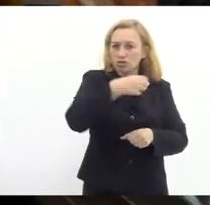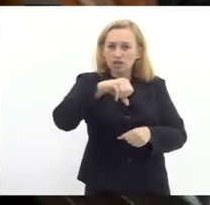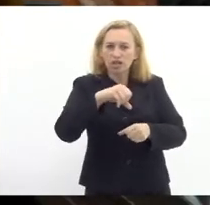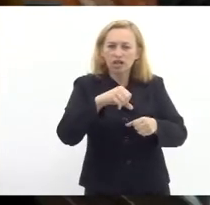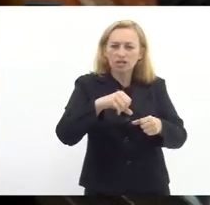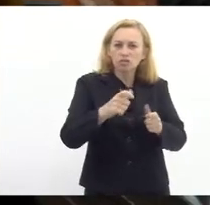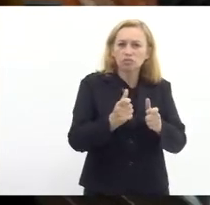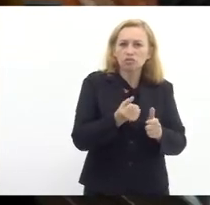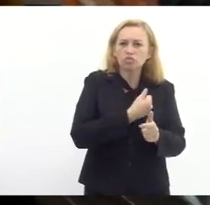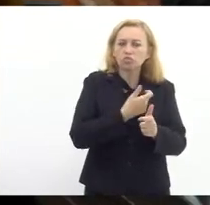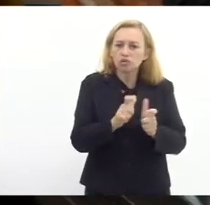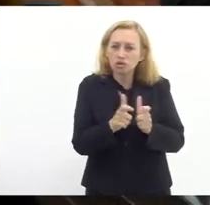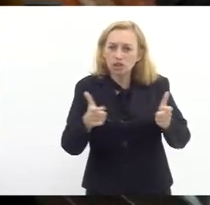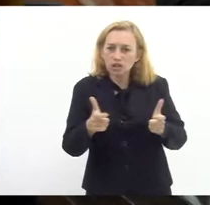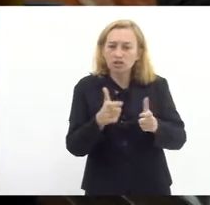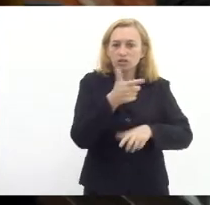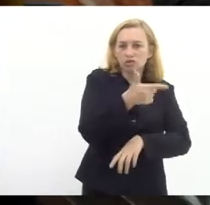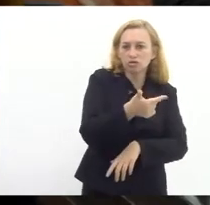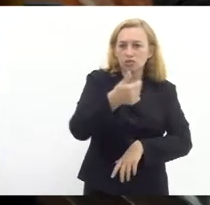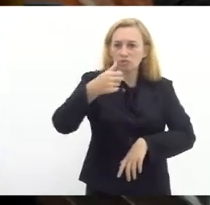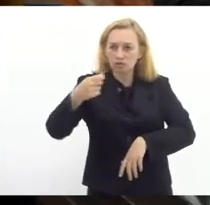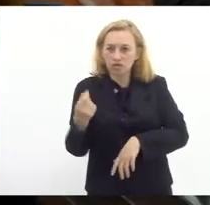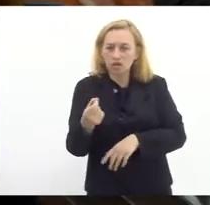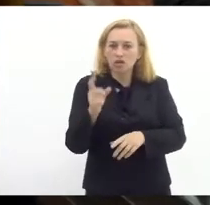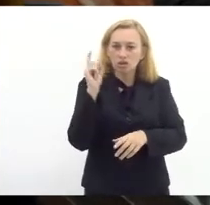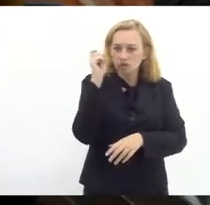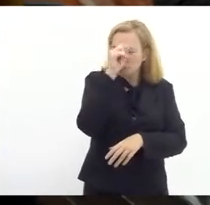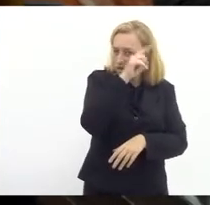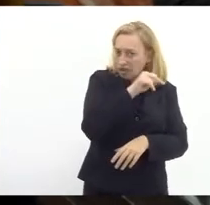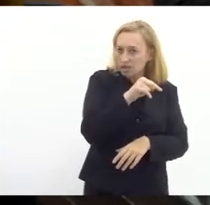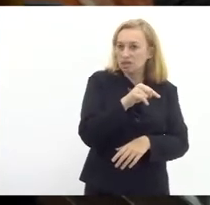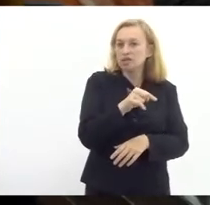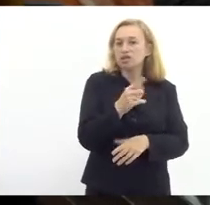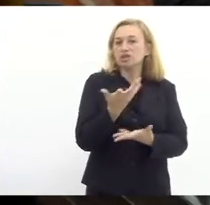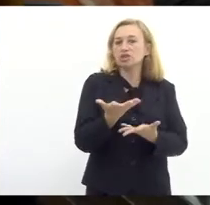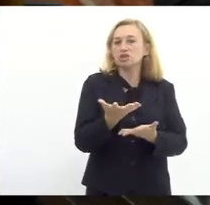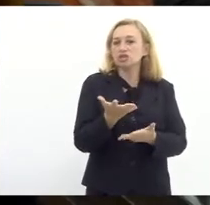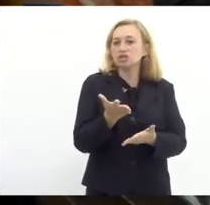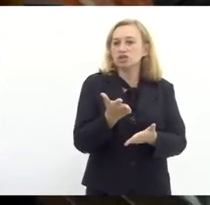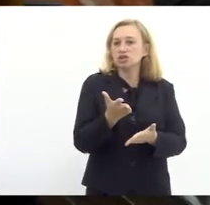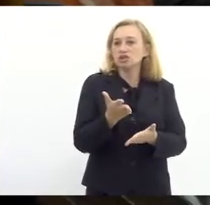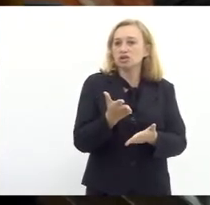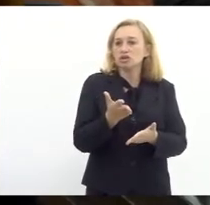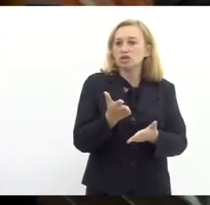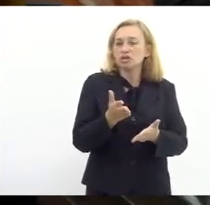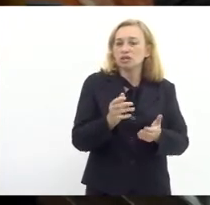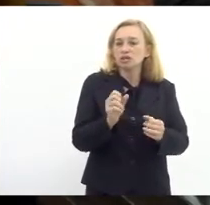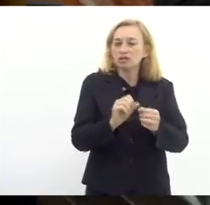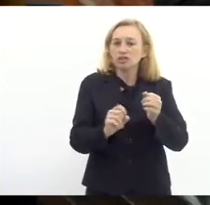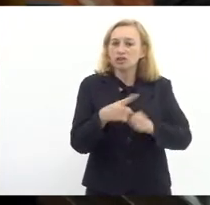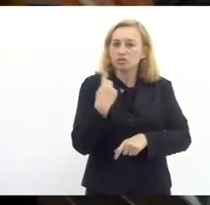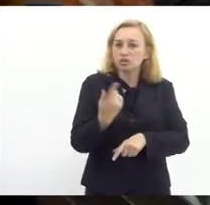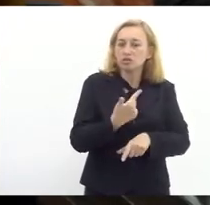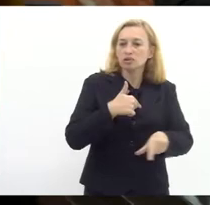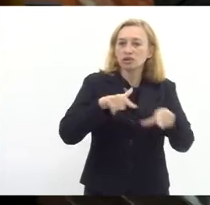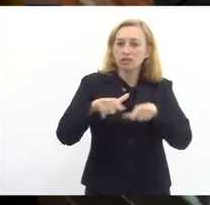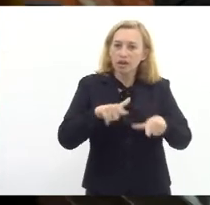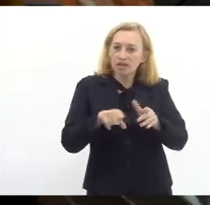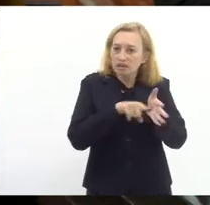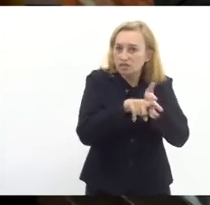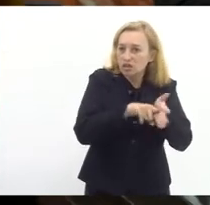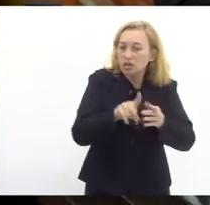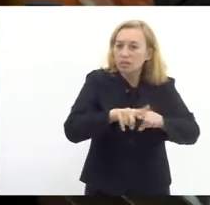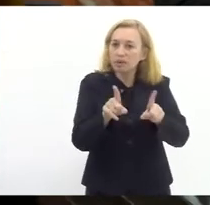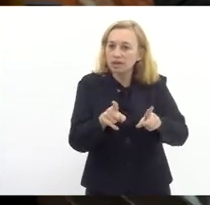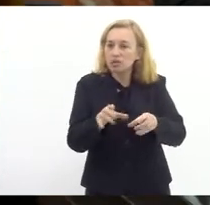grande parte do ano de 2020, a gente teve uma dificuldade muito grande de executar o nosso plano de fiscalização, mas a gente